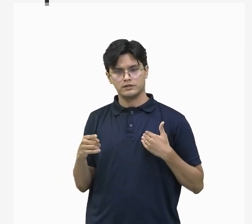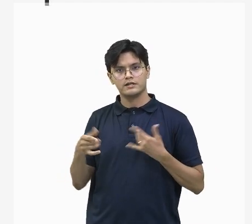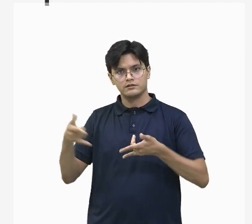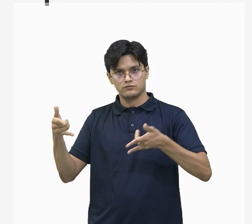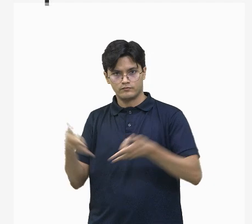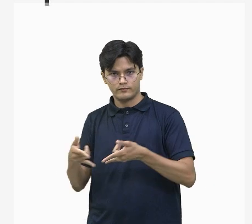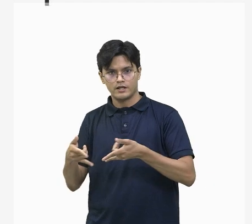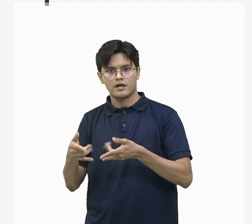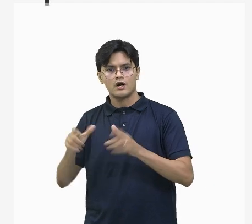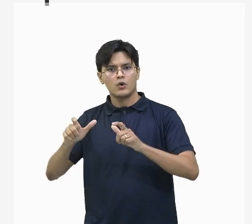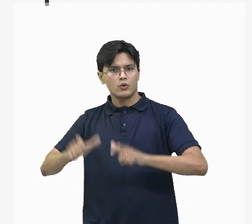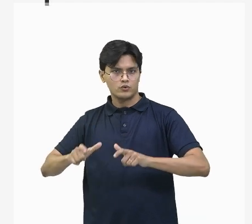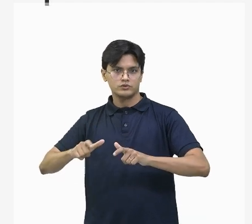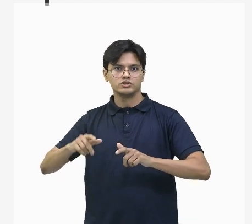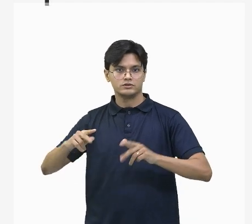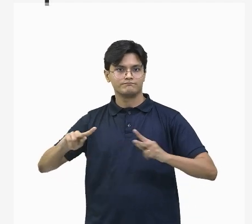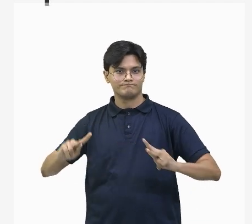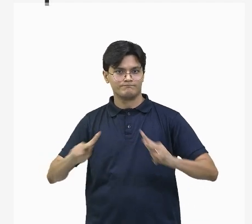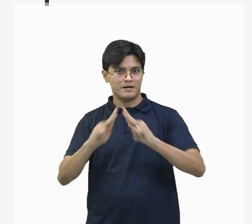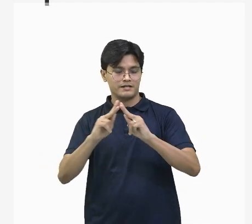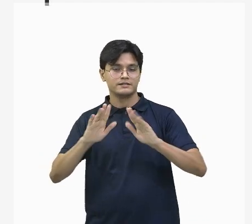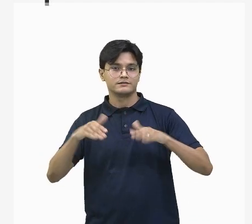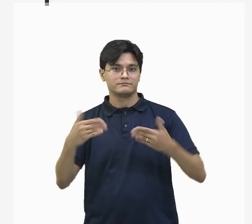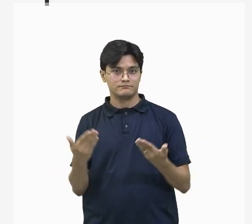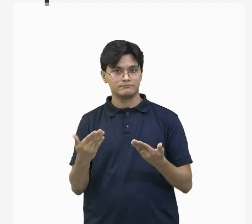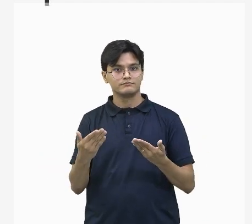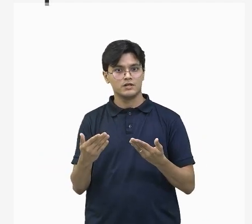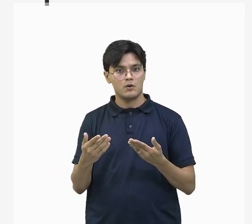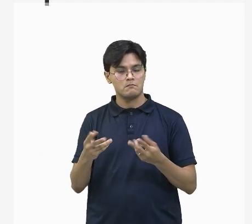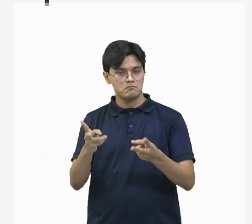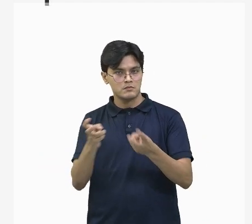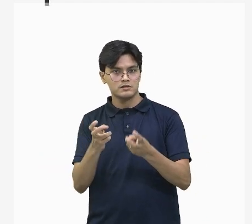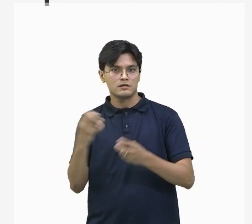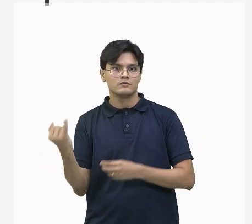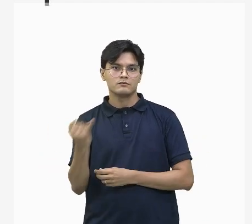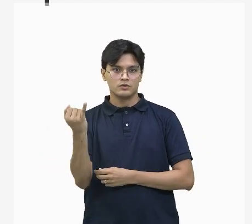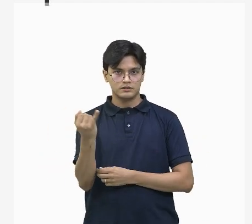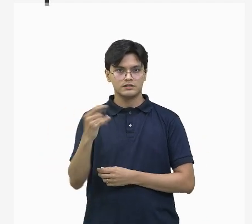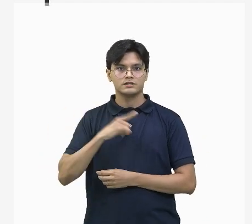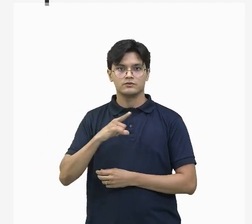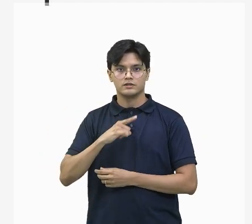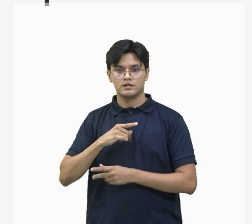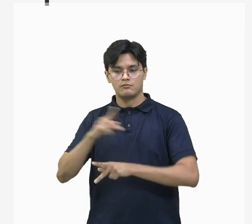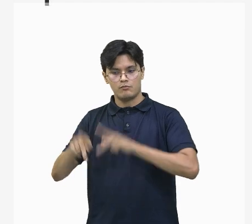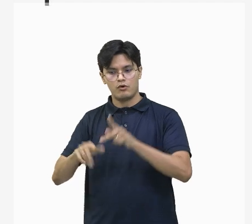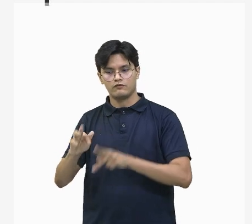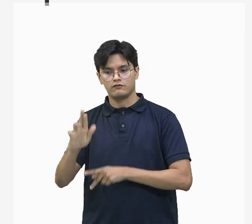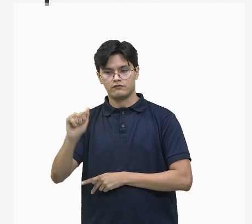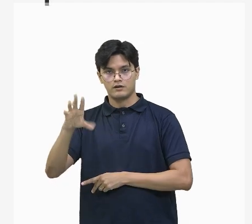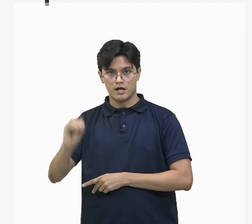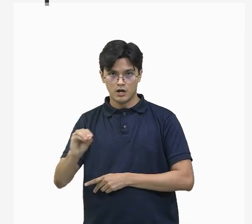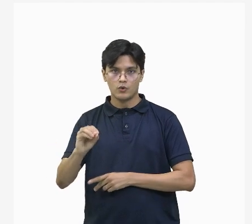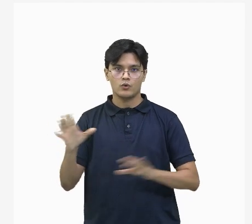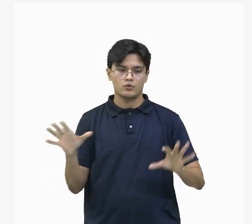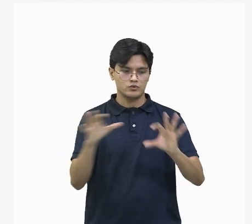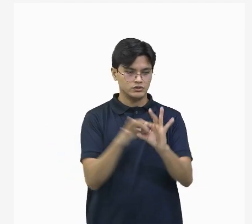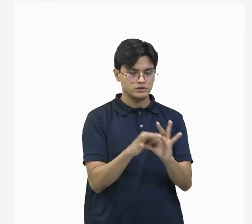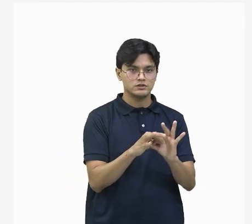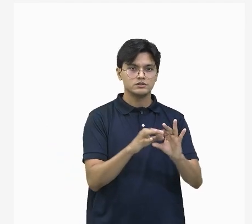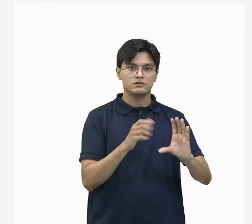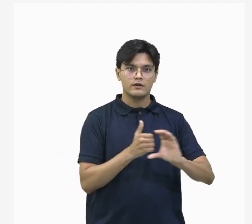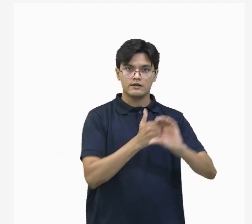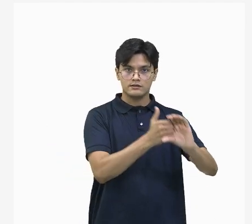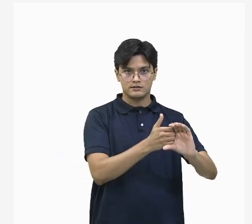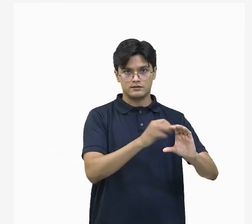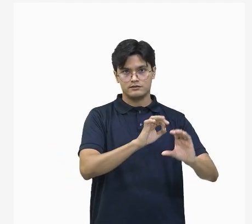mesmo? Dessa união, então, desse povo franco, então, com a cristandade, tá certo? Então, com a morte aí do Carlos